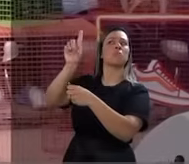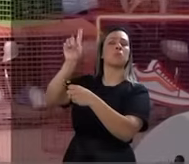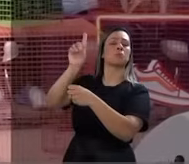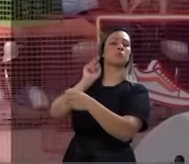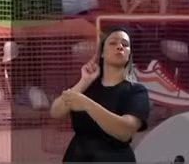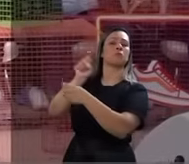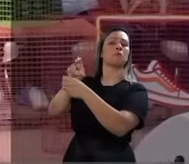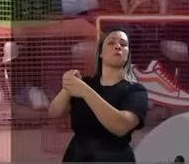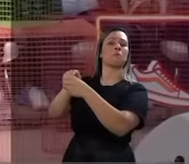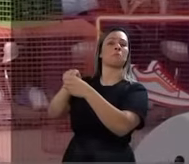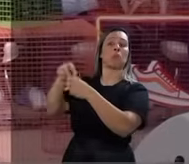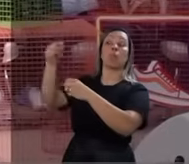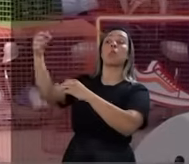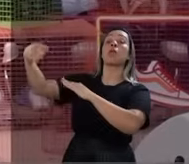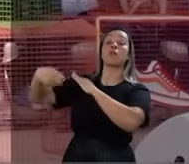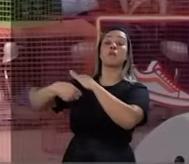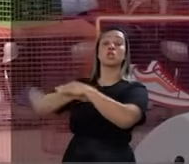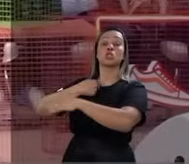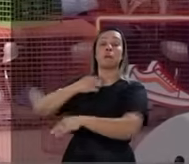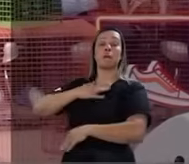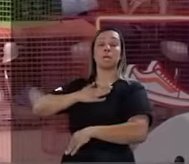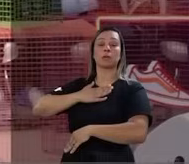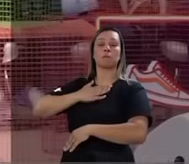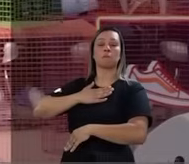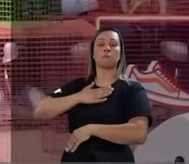Eu encerro dizendo